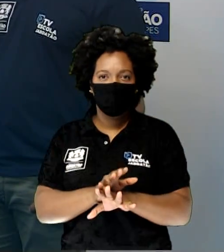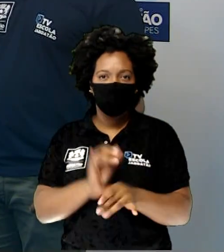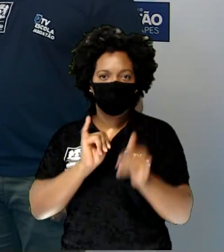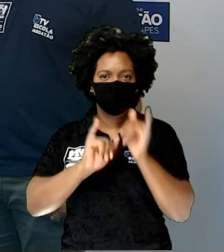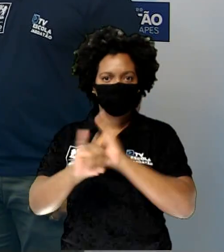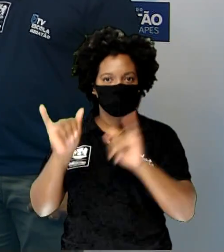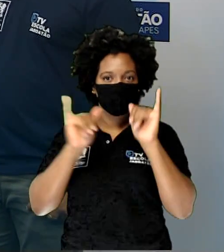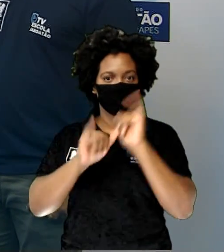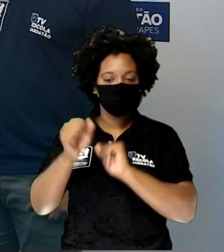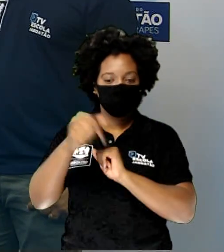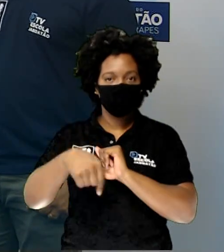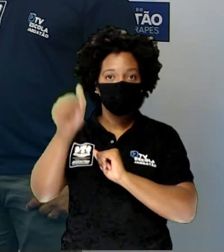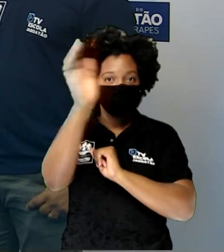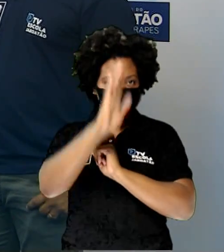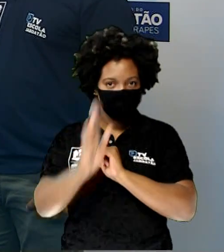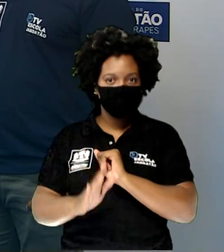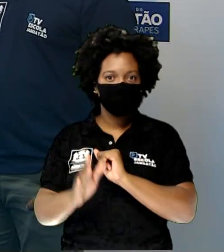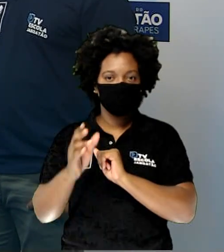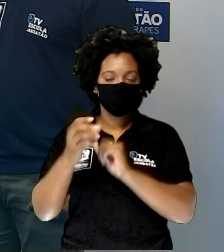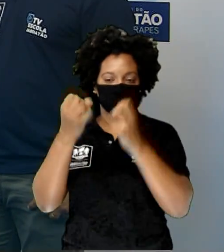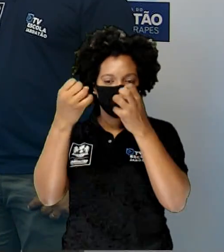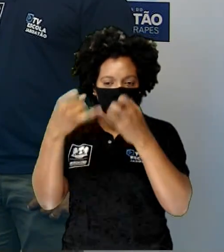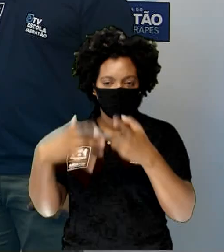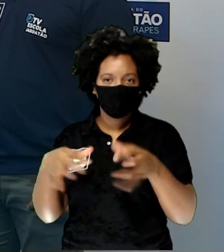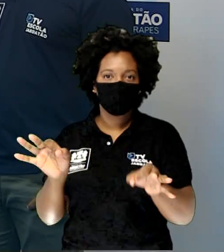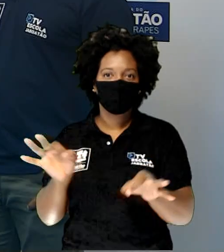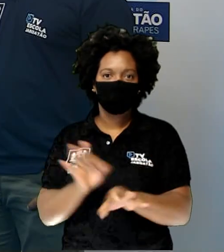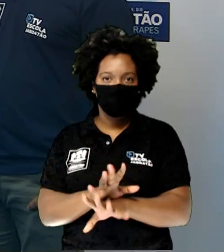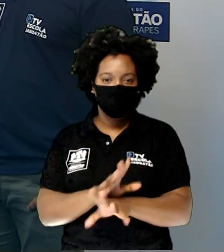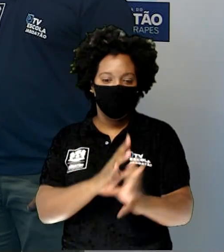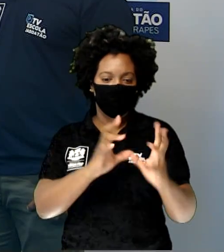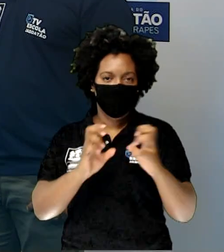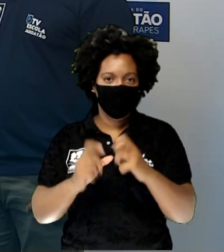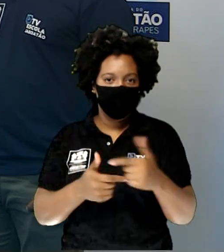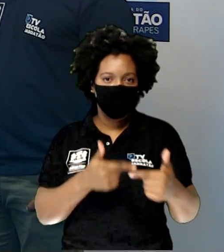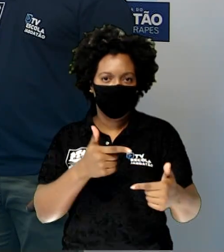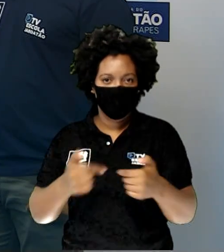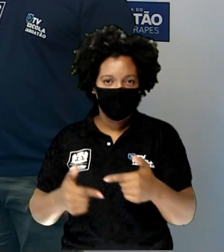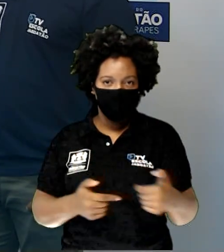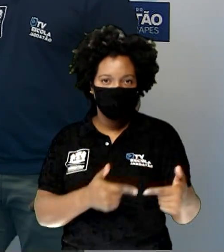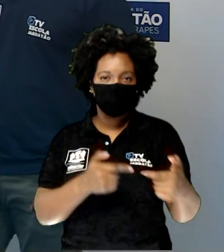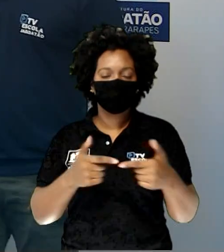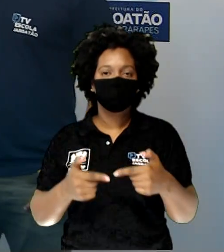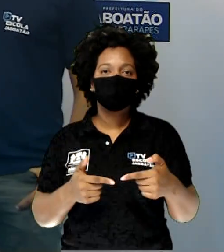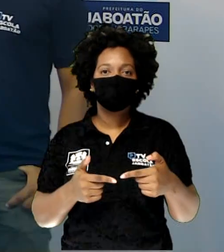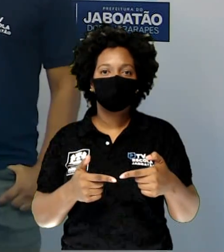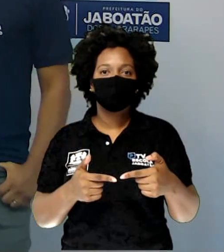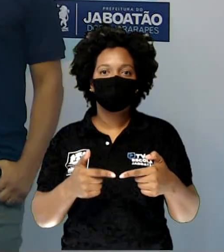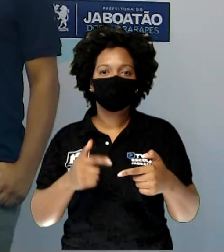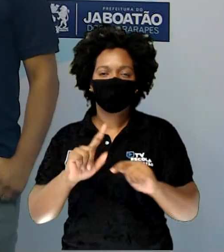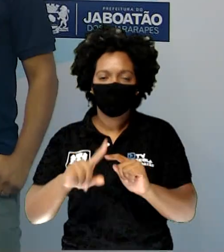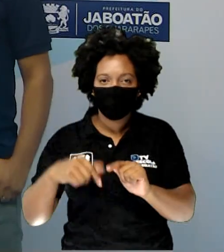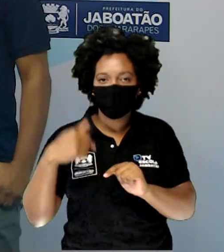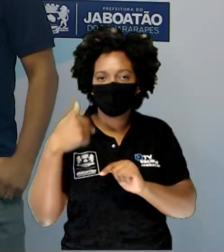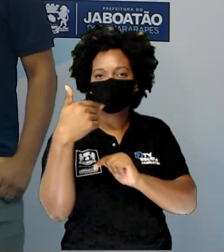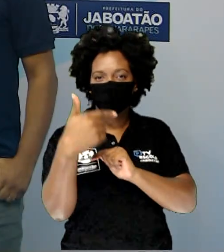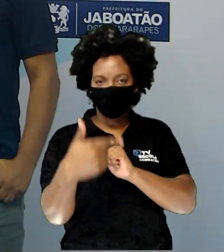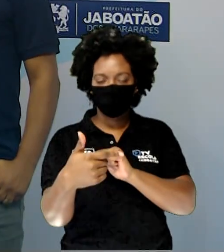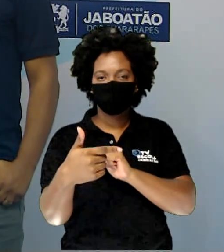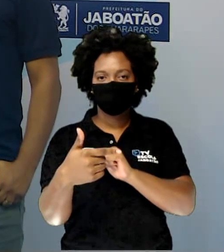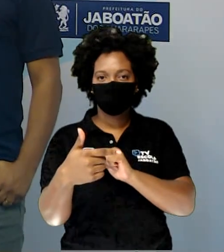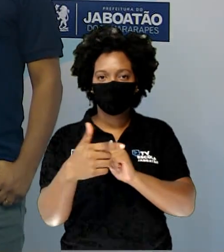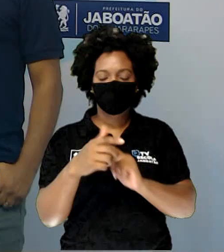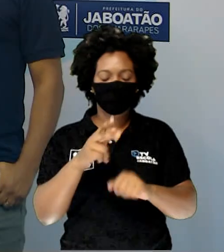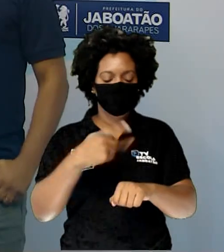jornal brasileiro que relatava o fim da Segunda Guerra Mundial. E aí, a partir desse momento,